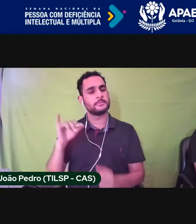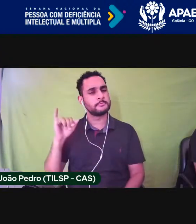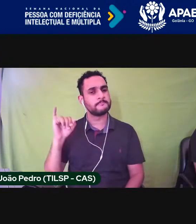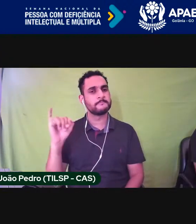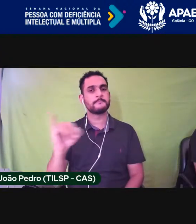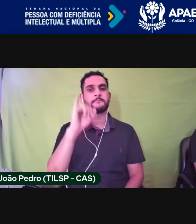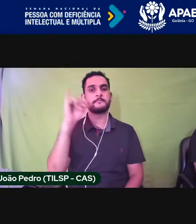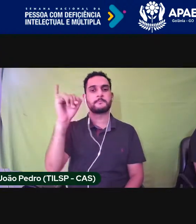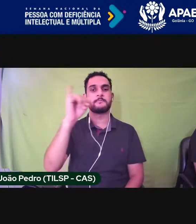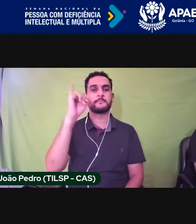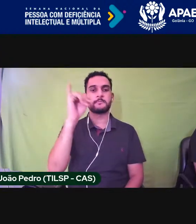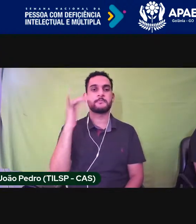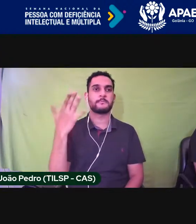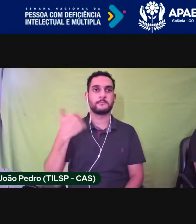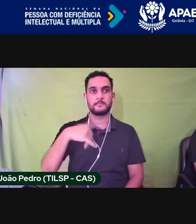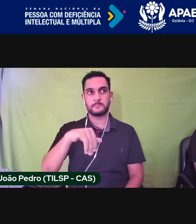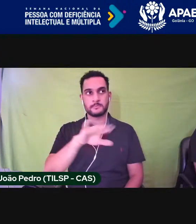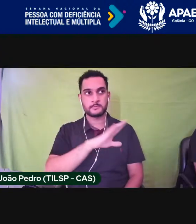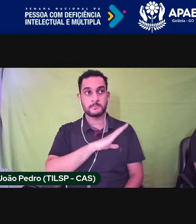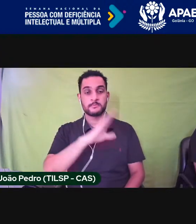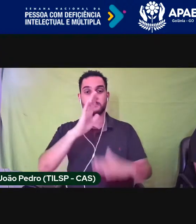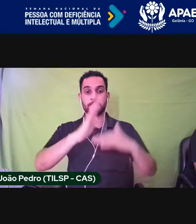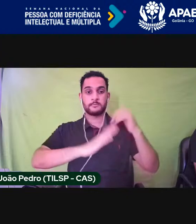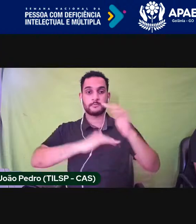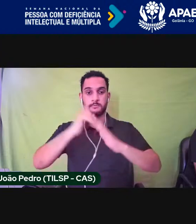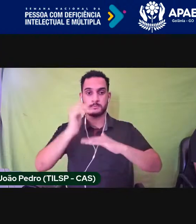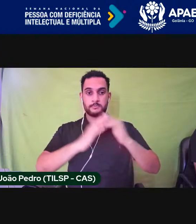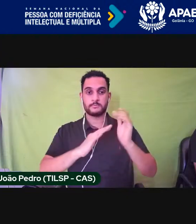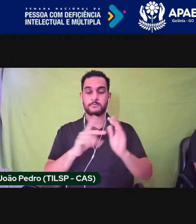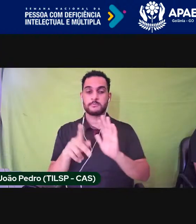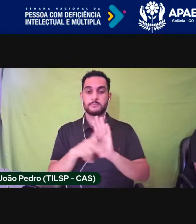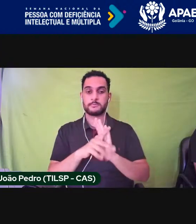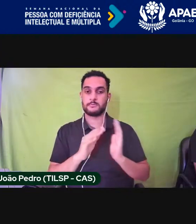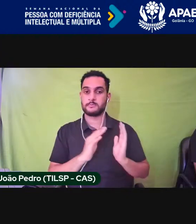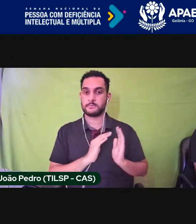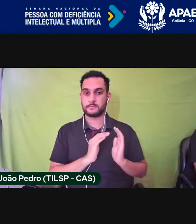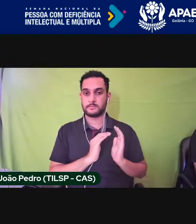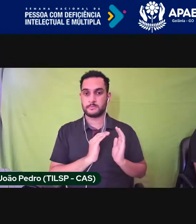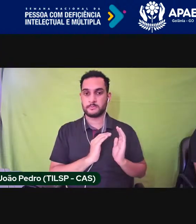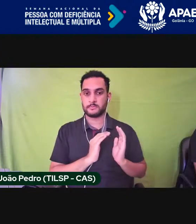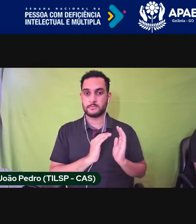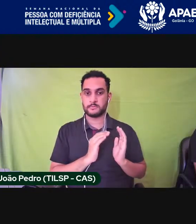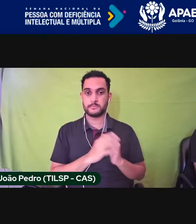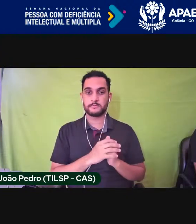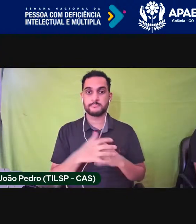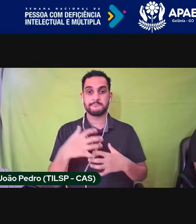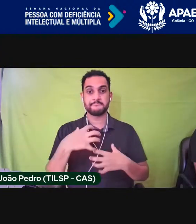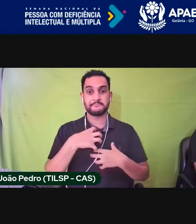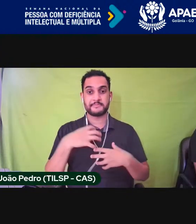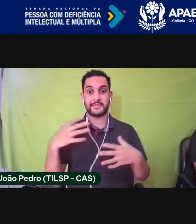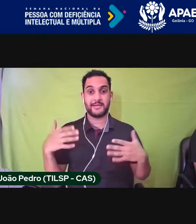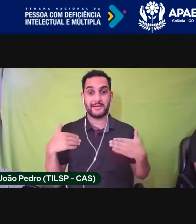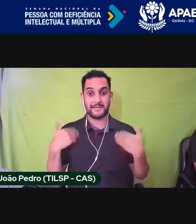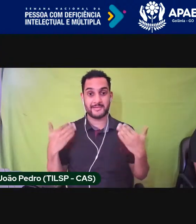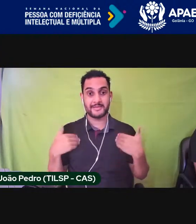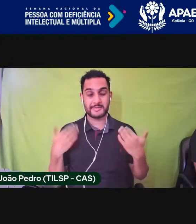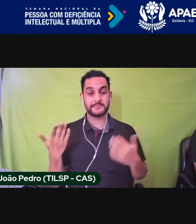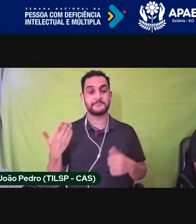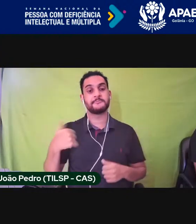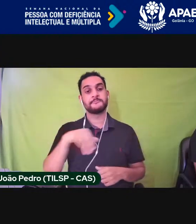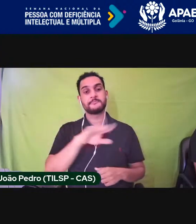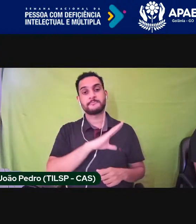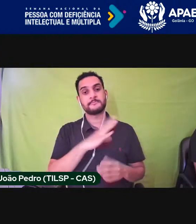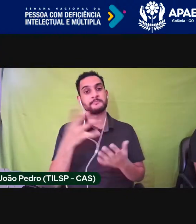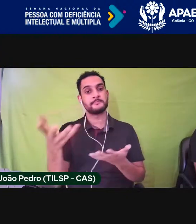nós, colaboradores profissionais da APAE de Goiânia. Né? É com alegria que a gente recebe